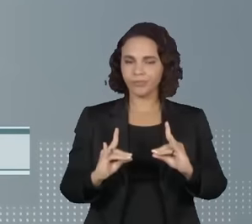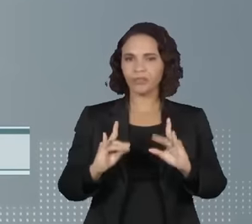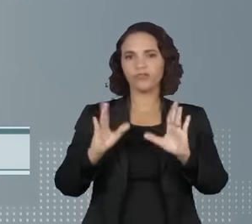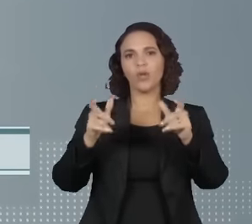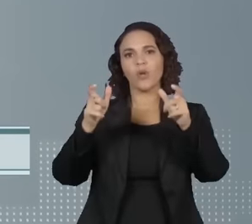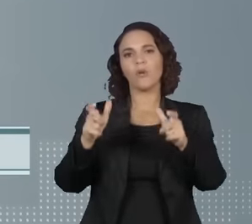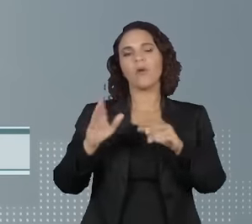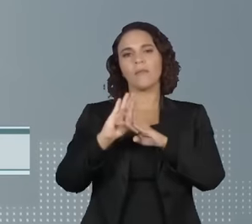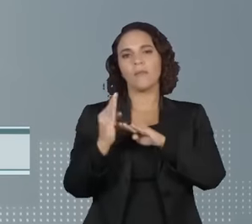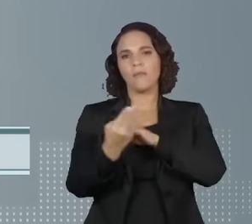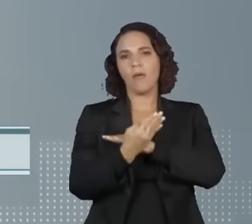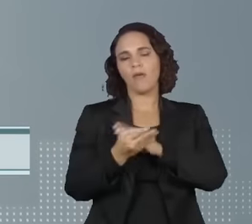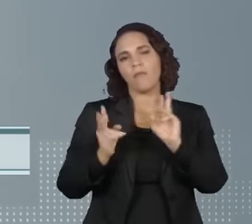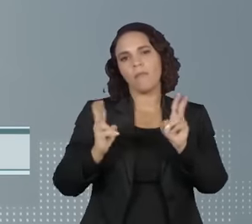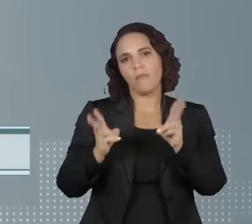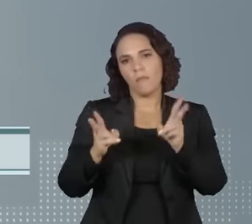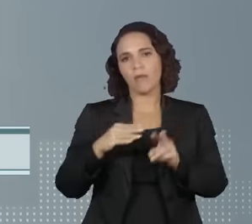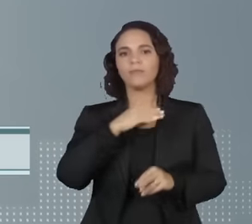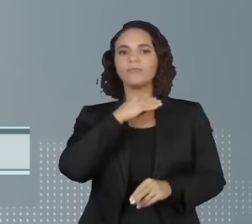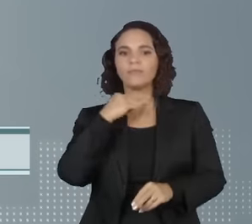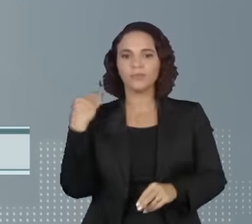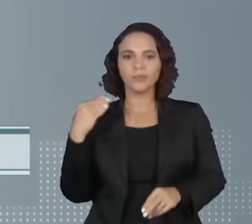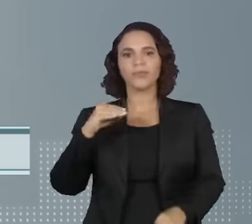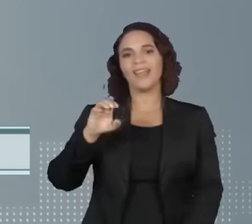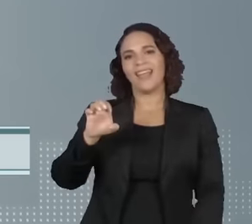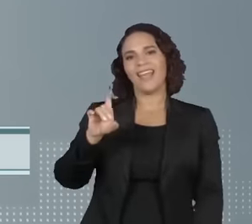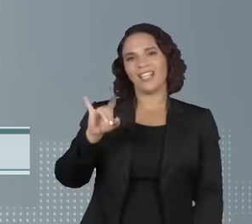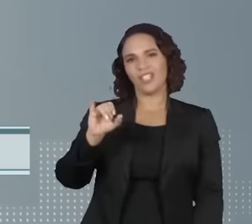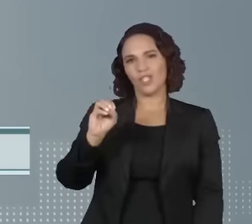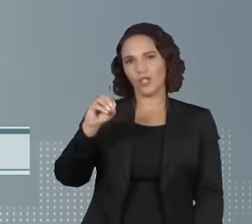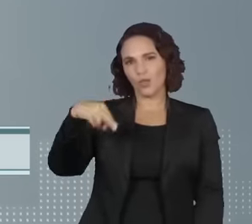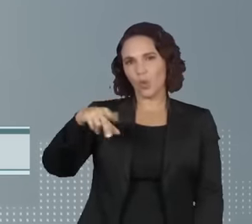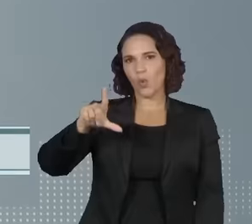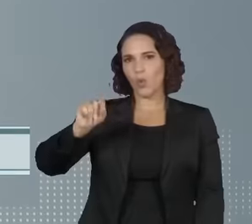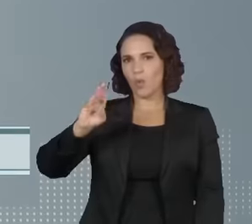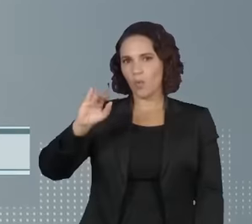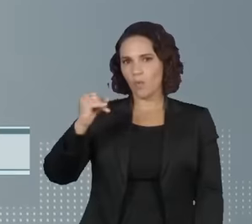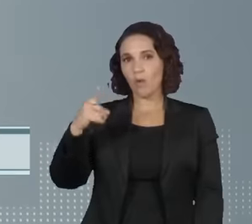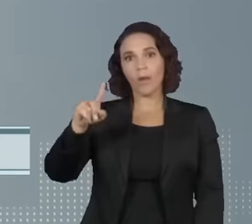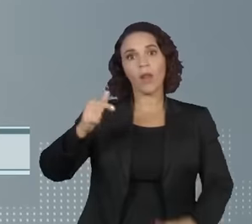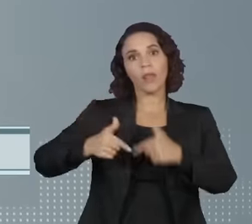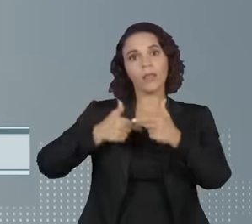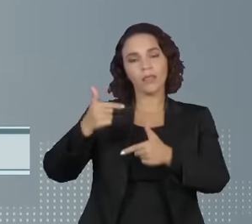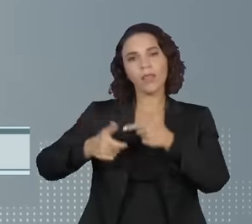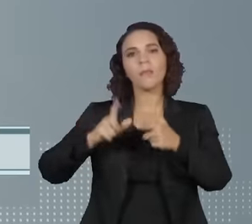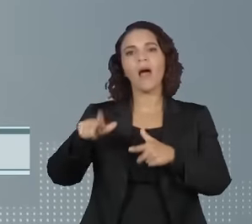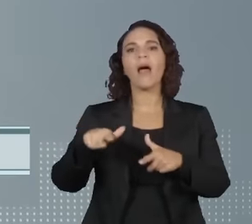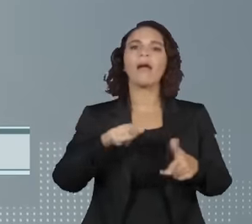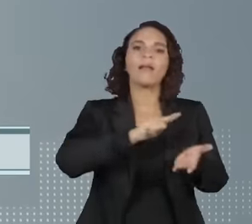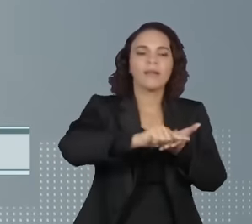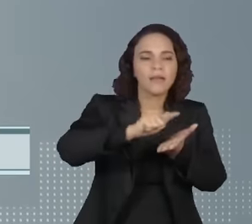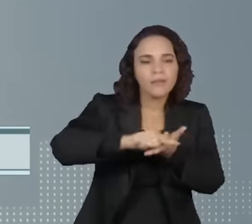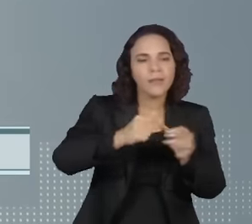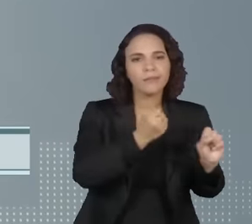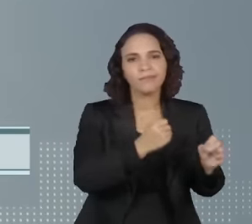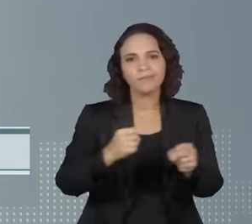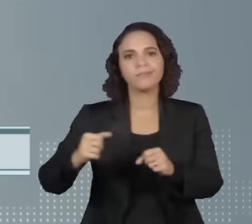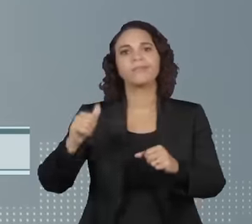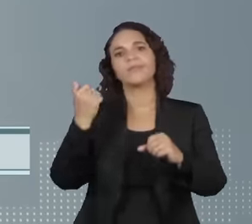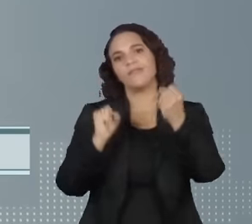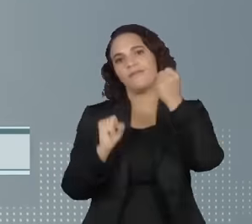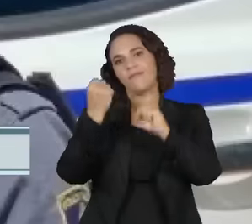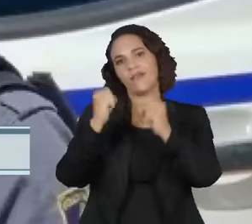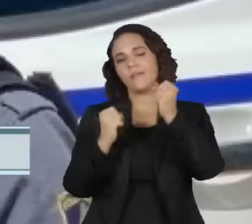enterrado no cemitério de Governador Edson Lobão onde trabalhava como auxiliar de serviços gerais numa fábrica de